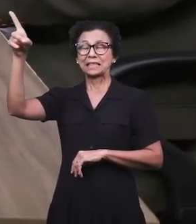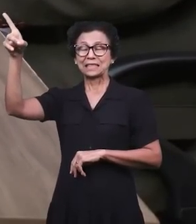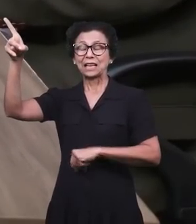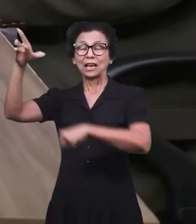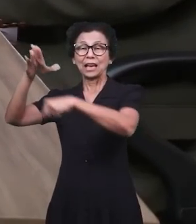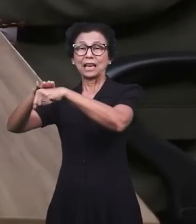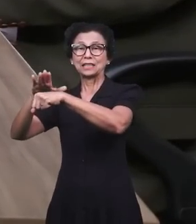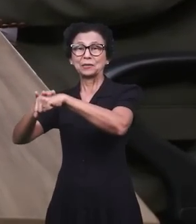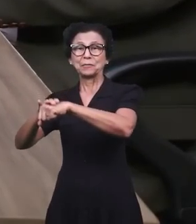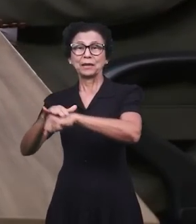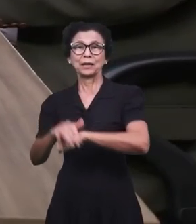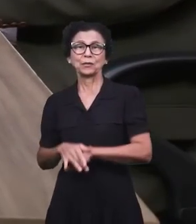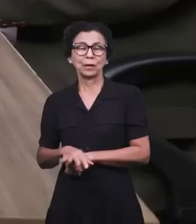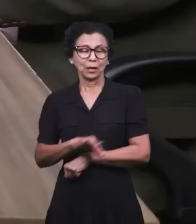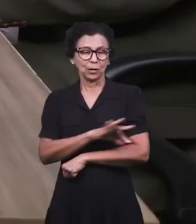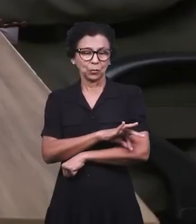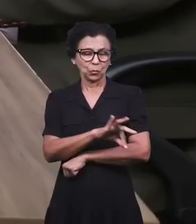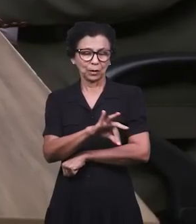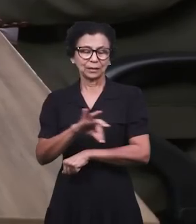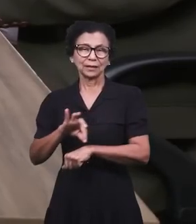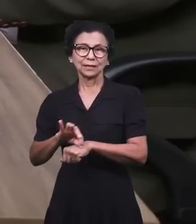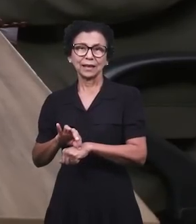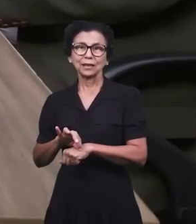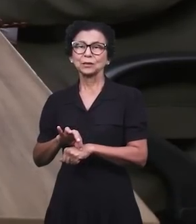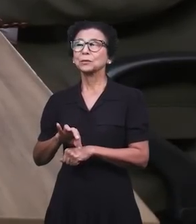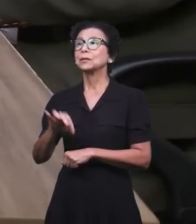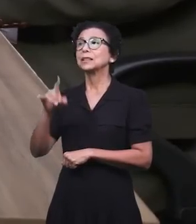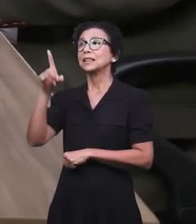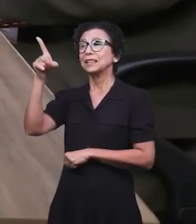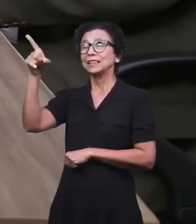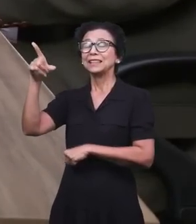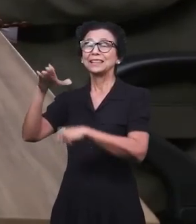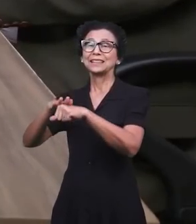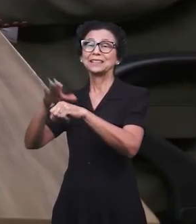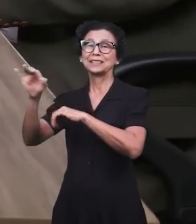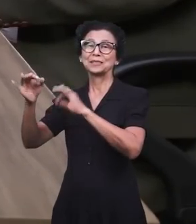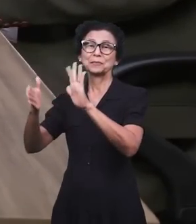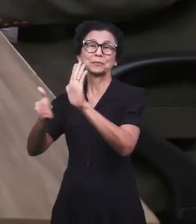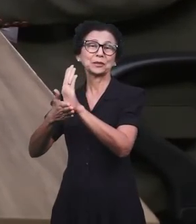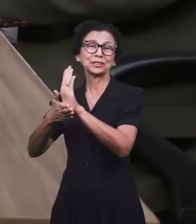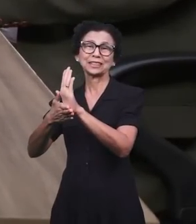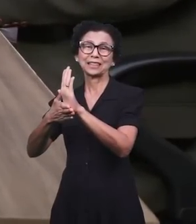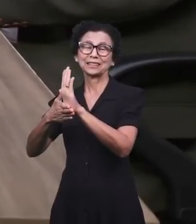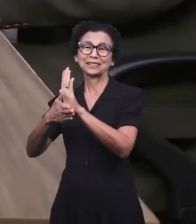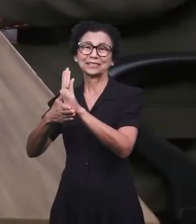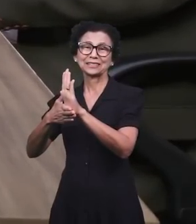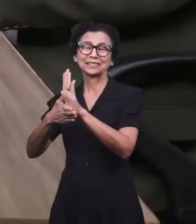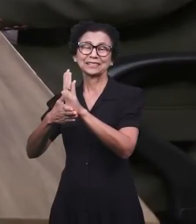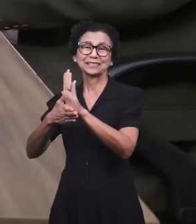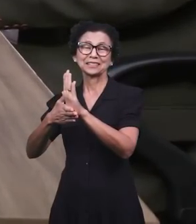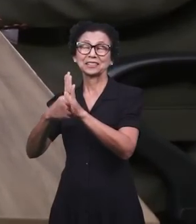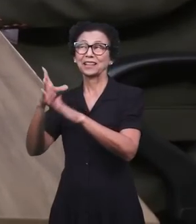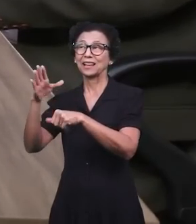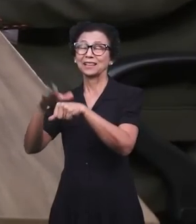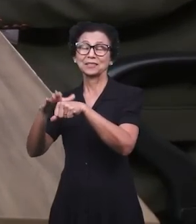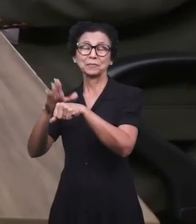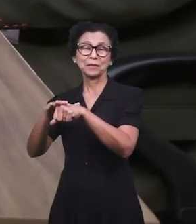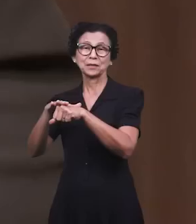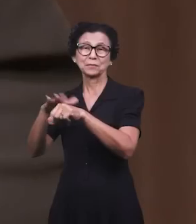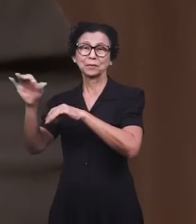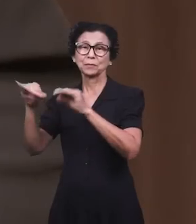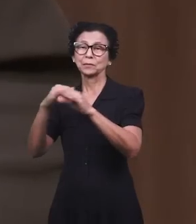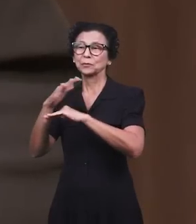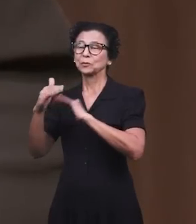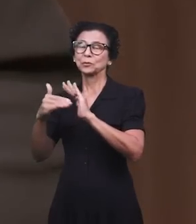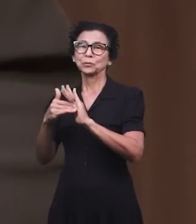construtor. Ou seja, ele projetou e ele constrói. Então não tem dúvida. Nosso Deus não é Deus de dúvida por causa disso. Porque ele projetou e ele constrói na